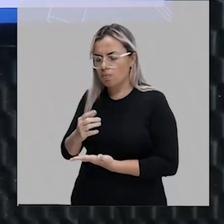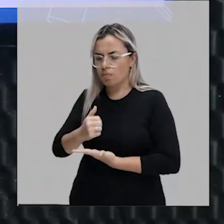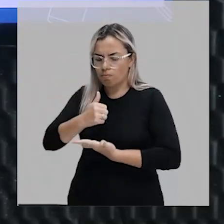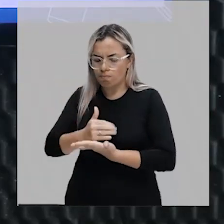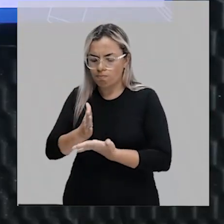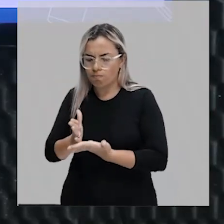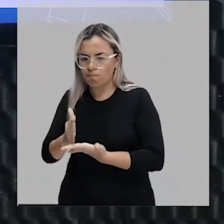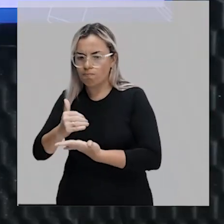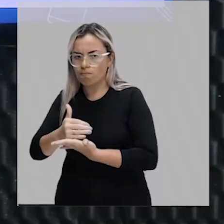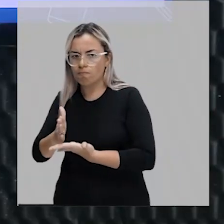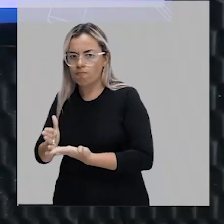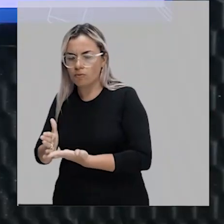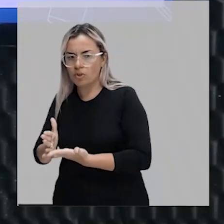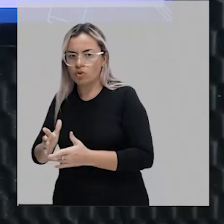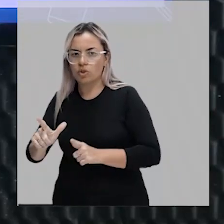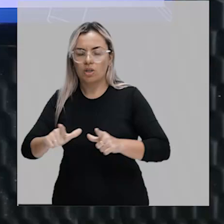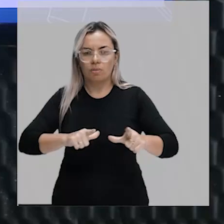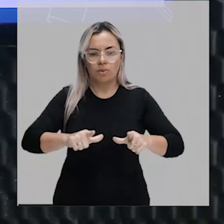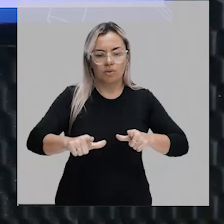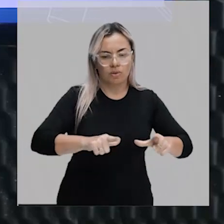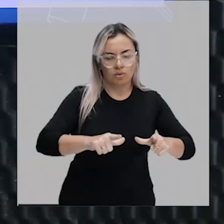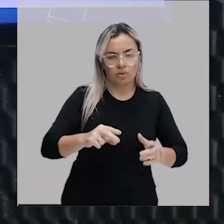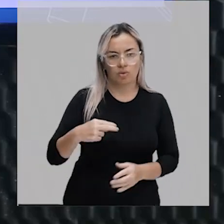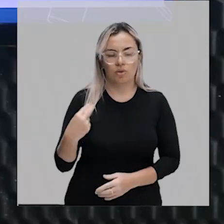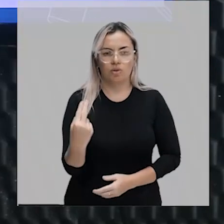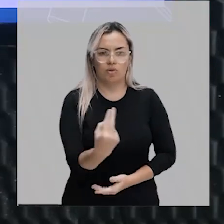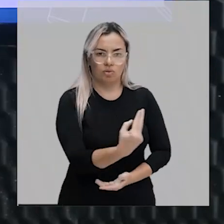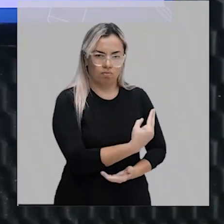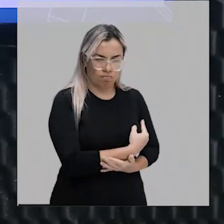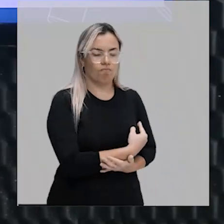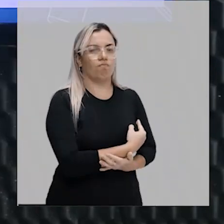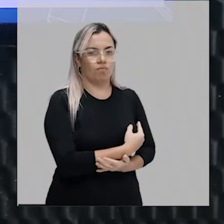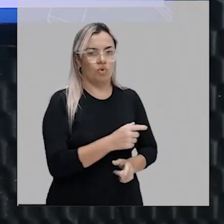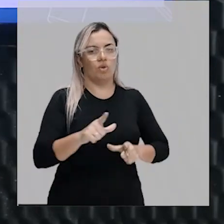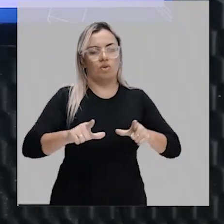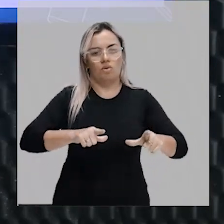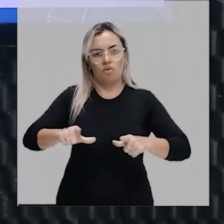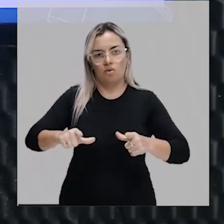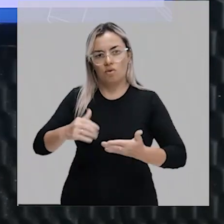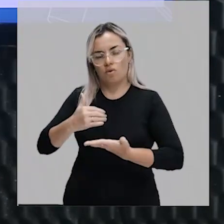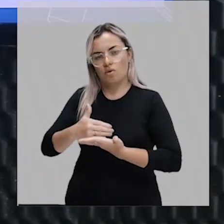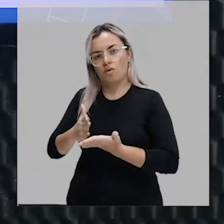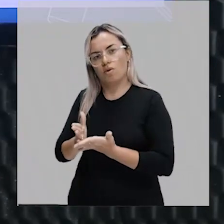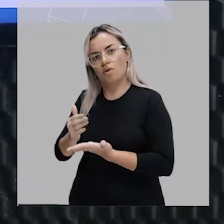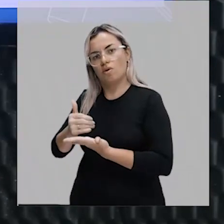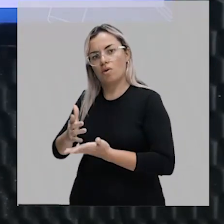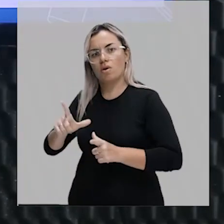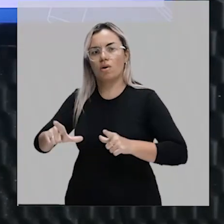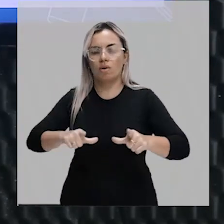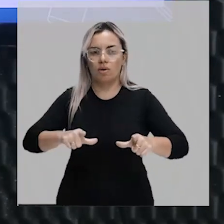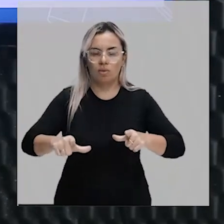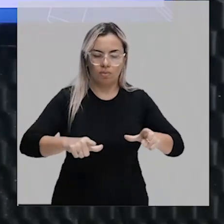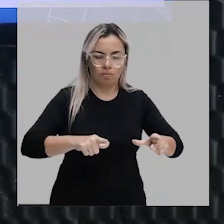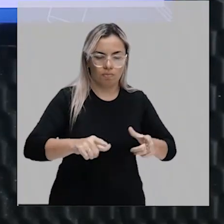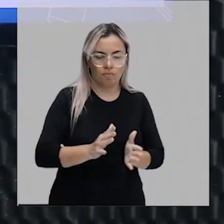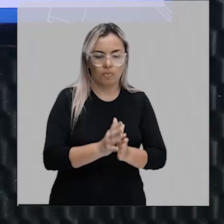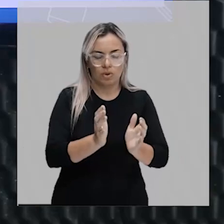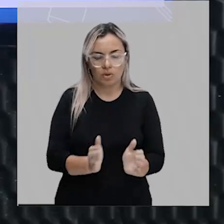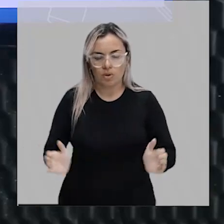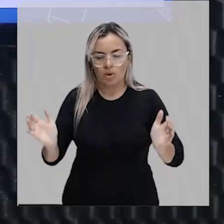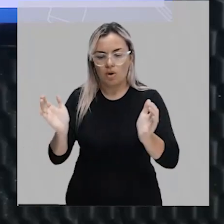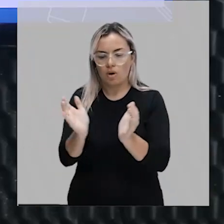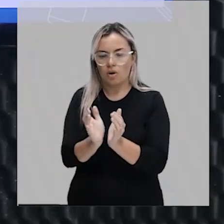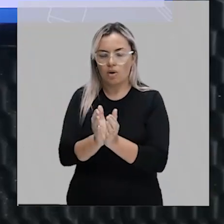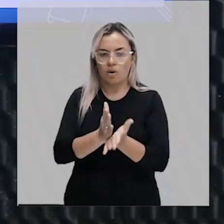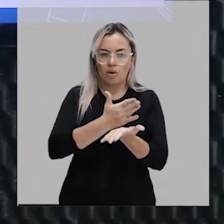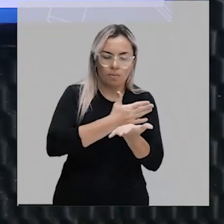de funções. Nós teremos a divisão de tarefas, a divisão de trabalho. Esses grupos